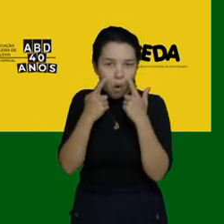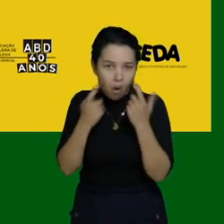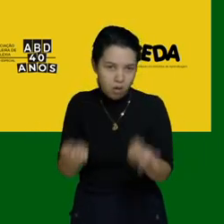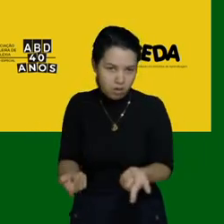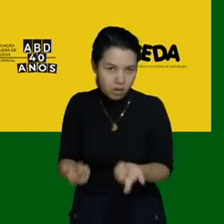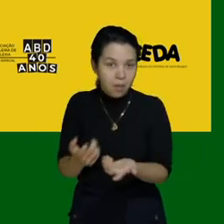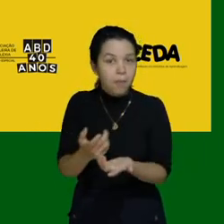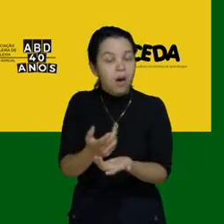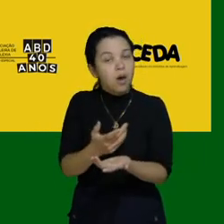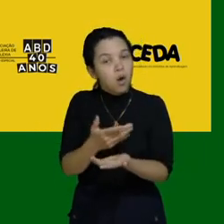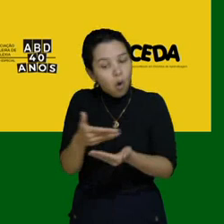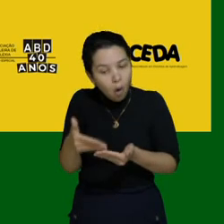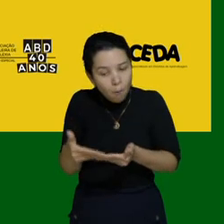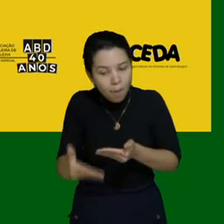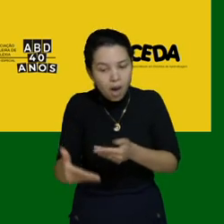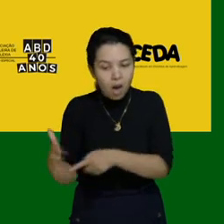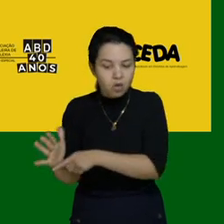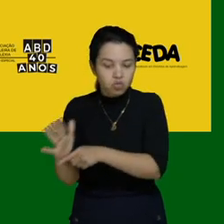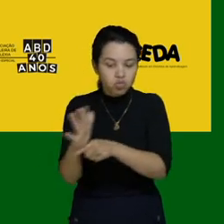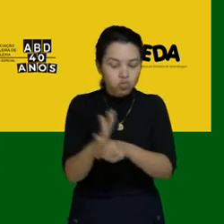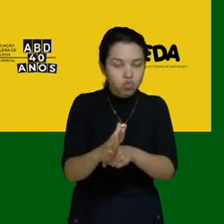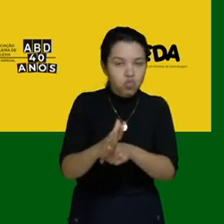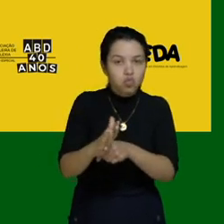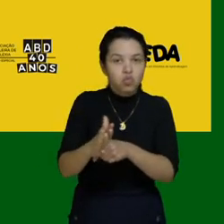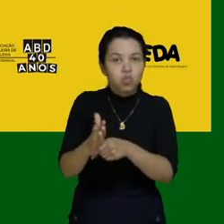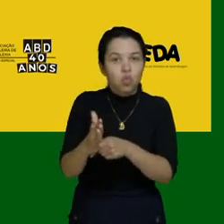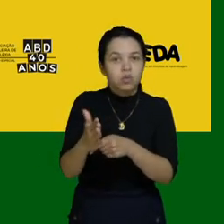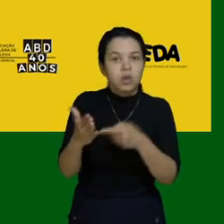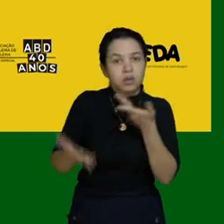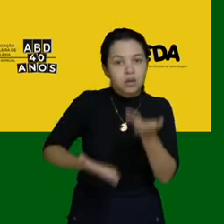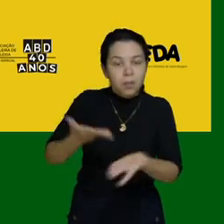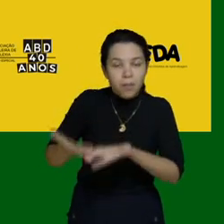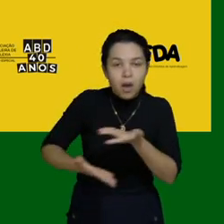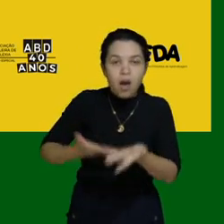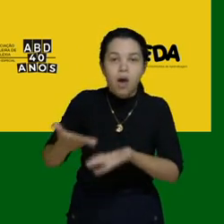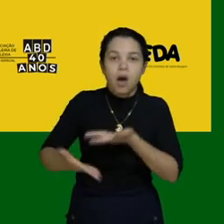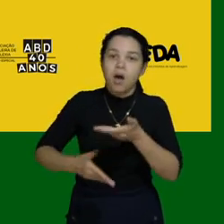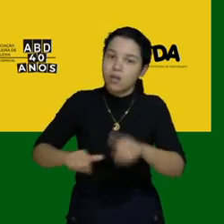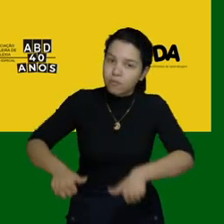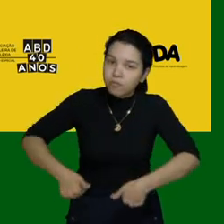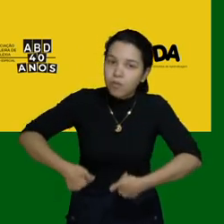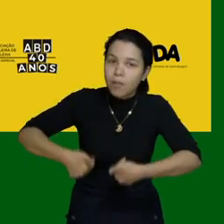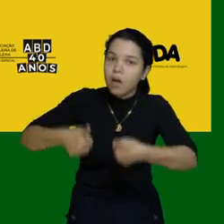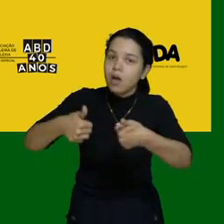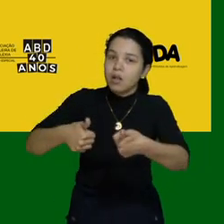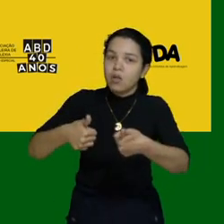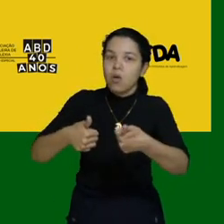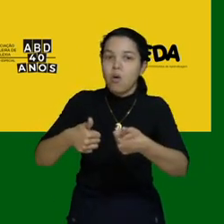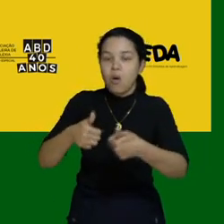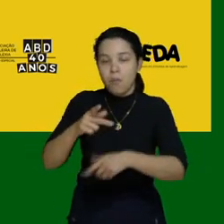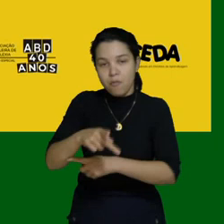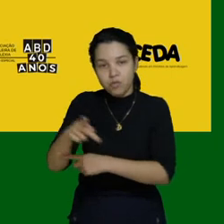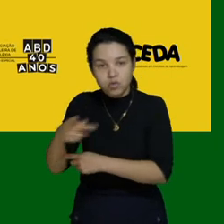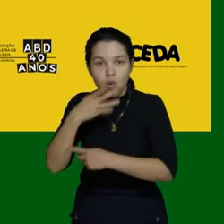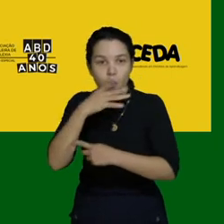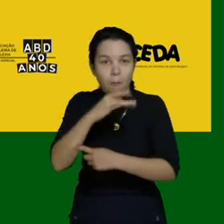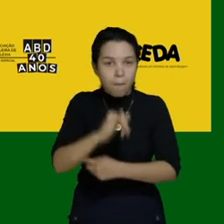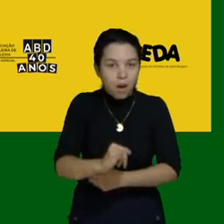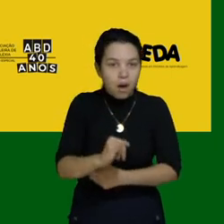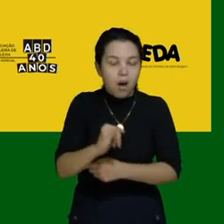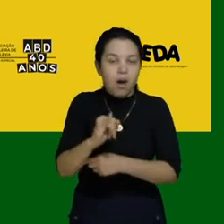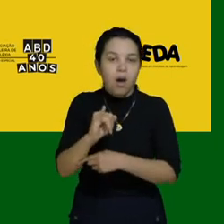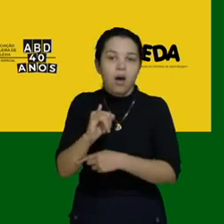pais falam ele já tá indo melhor né então a gente pede também pros professores pro pros pais para ver o bullying